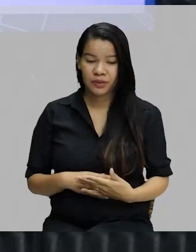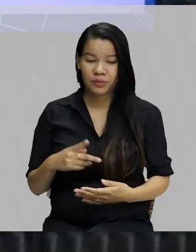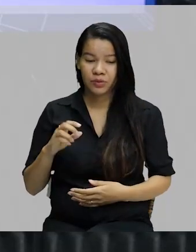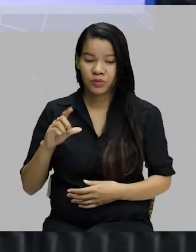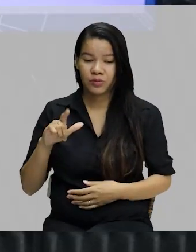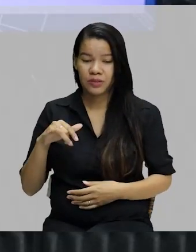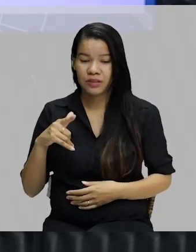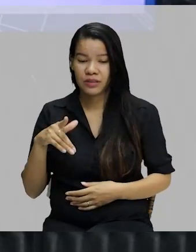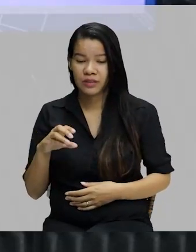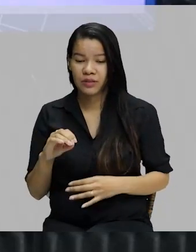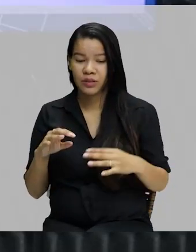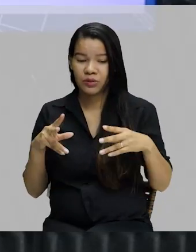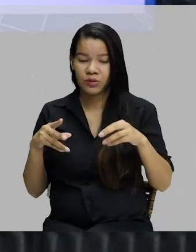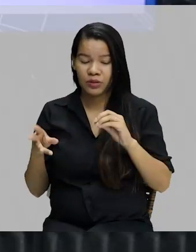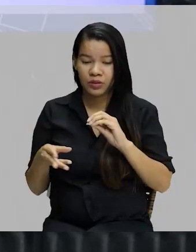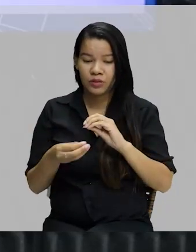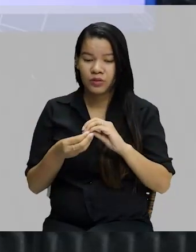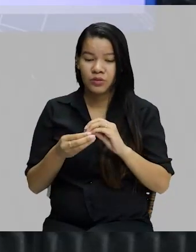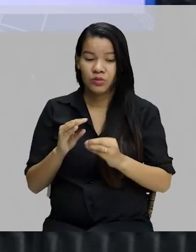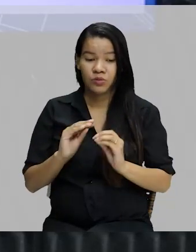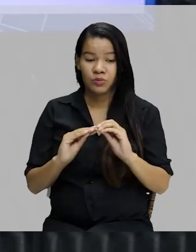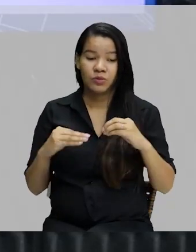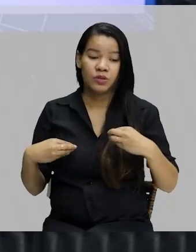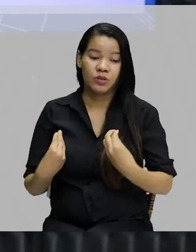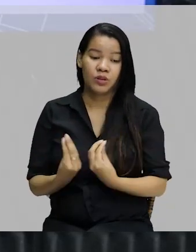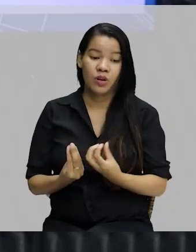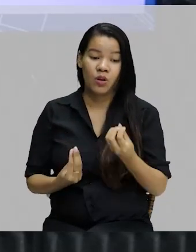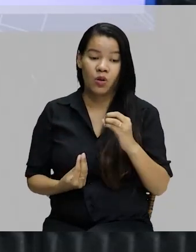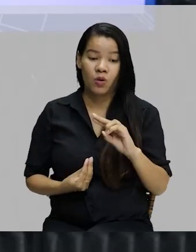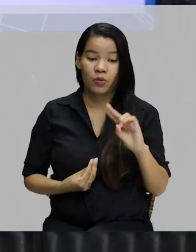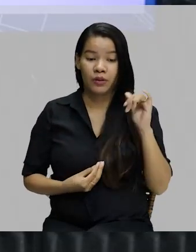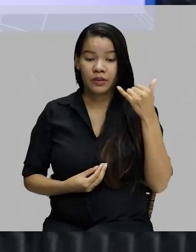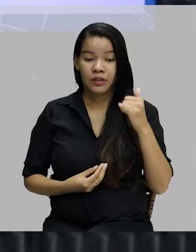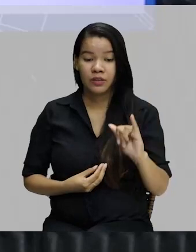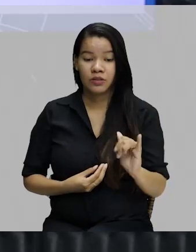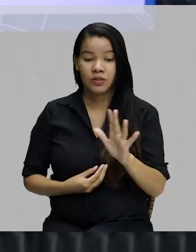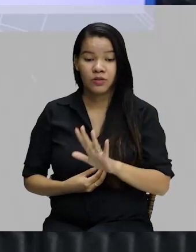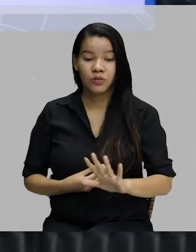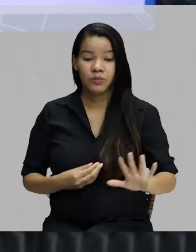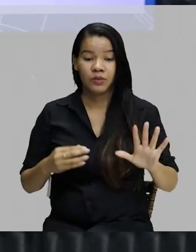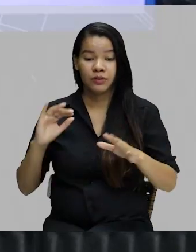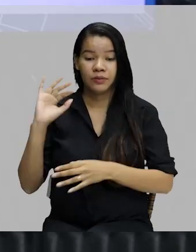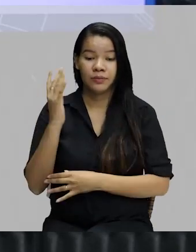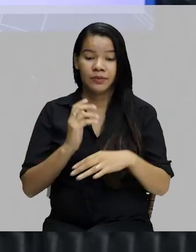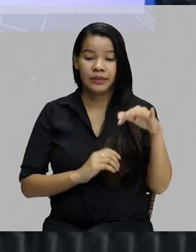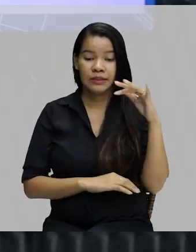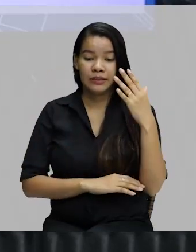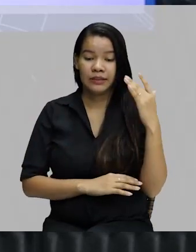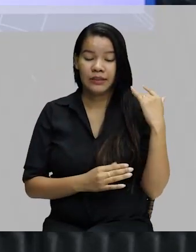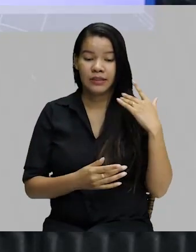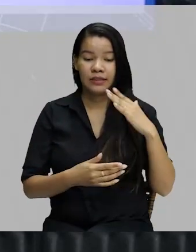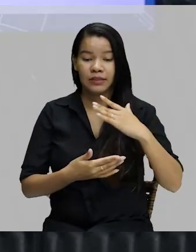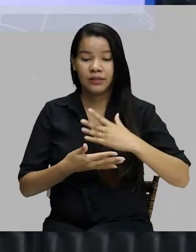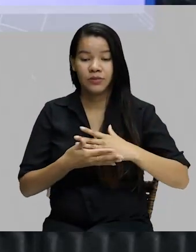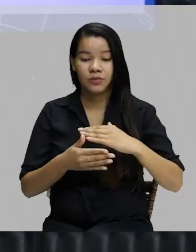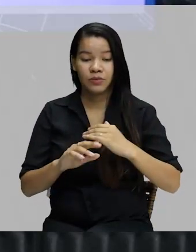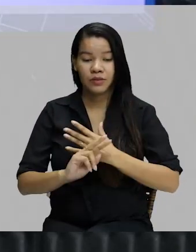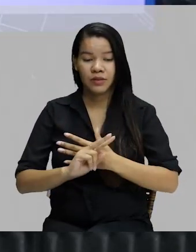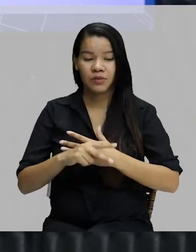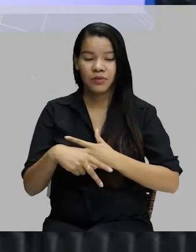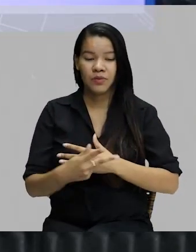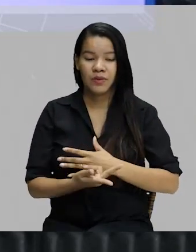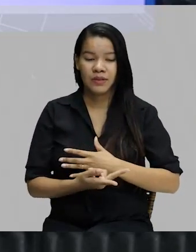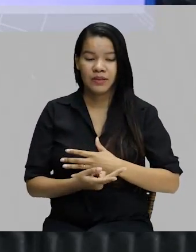é introduzido, substâncias ou energia, no meio ambiente, trazendo consequências negativas